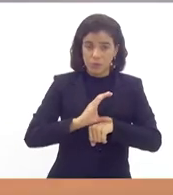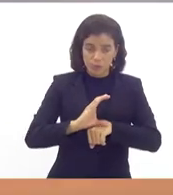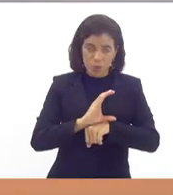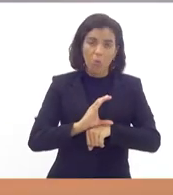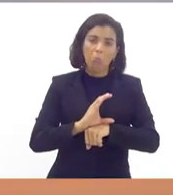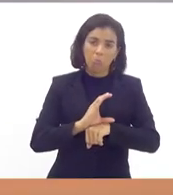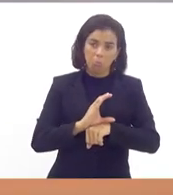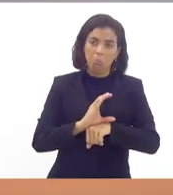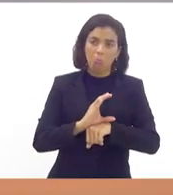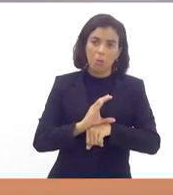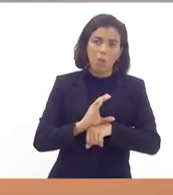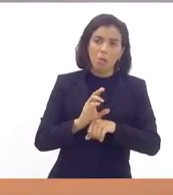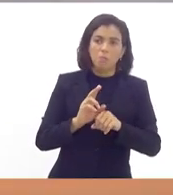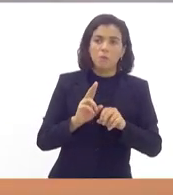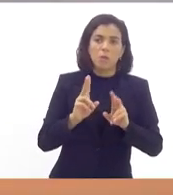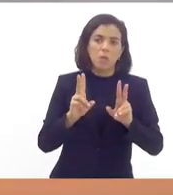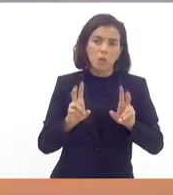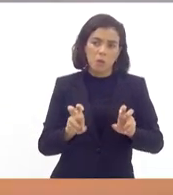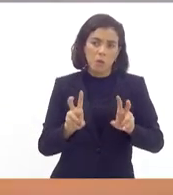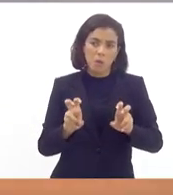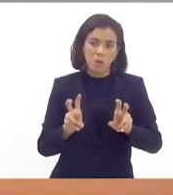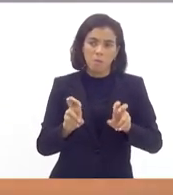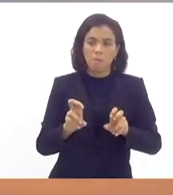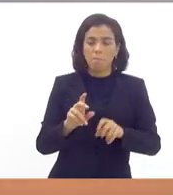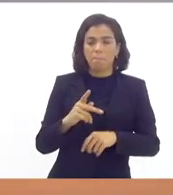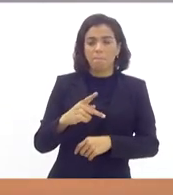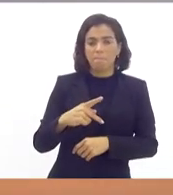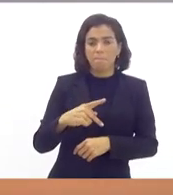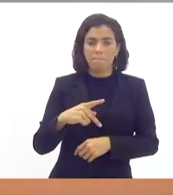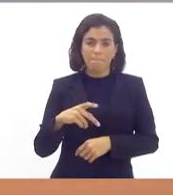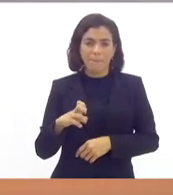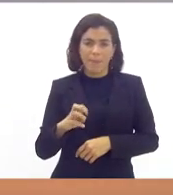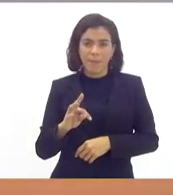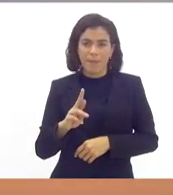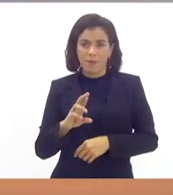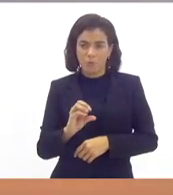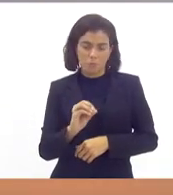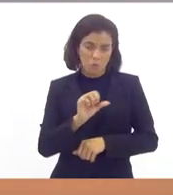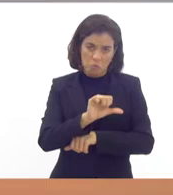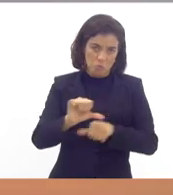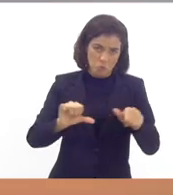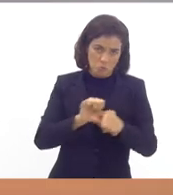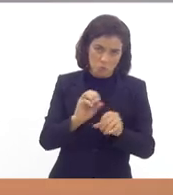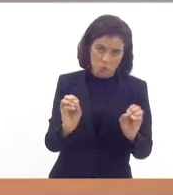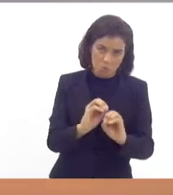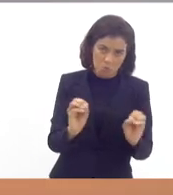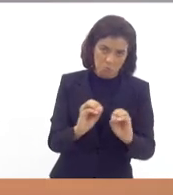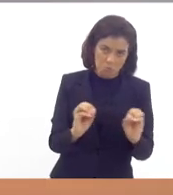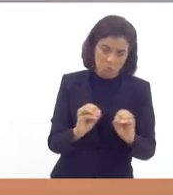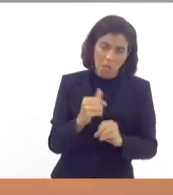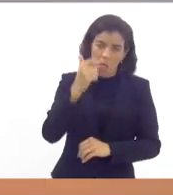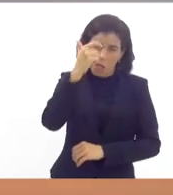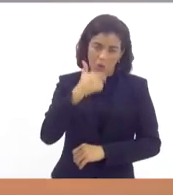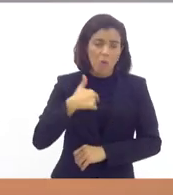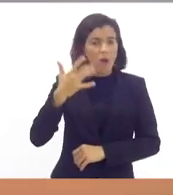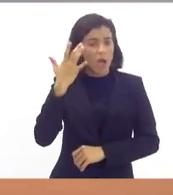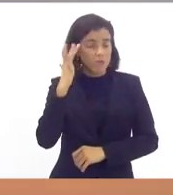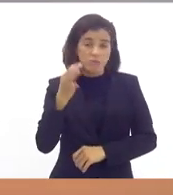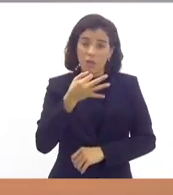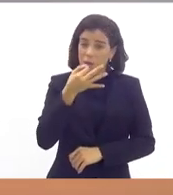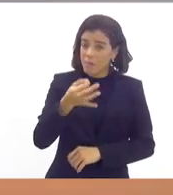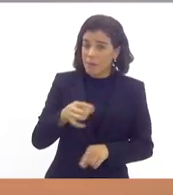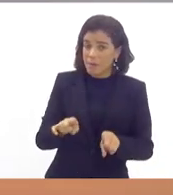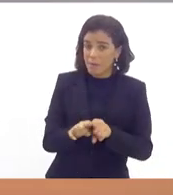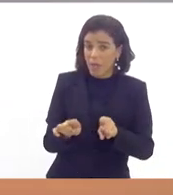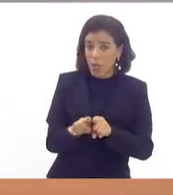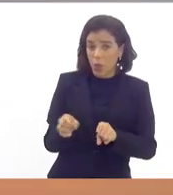regimes aduaneiros, como é o caso do Repetro aqui que tem hoje, não tem nada que vá mudar. Eu até acho que eles são menos necessários com o